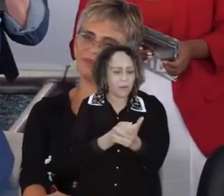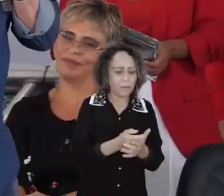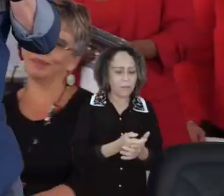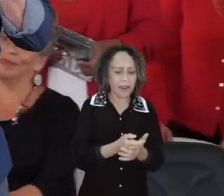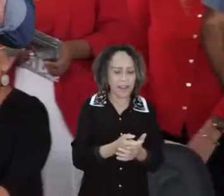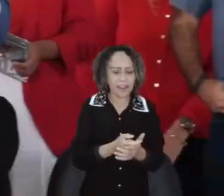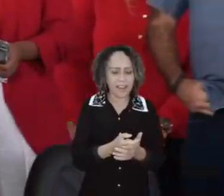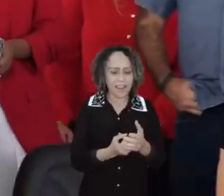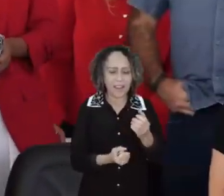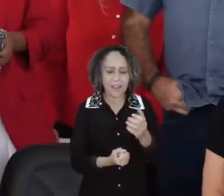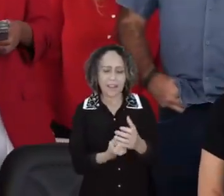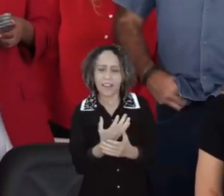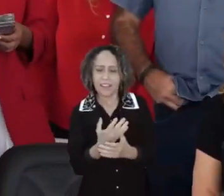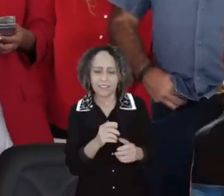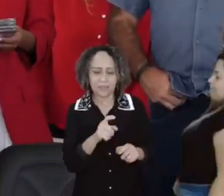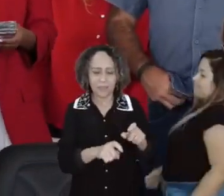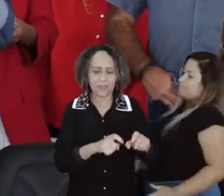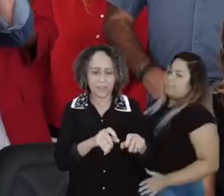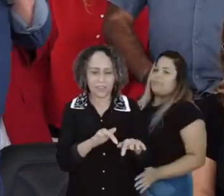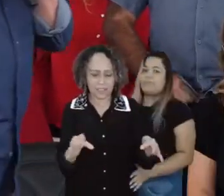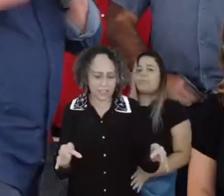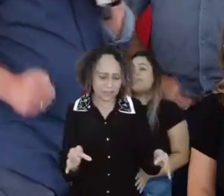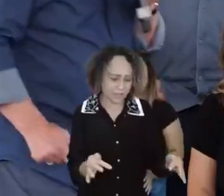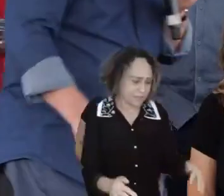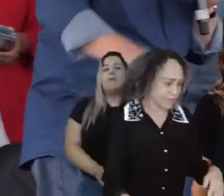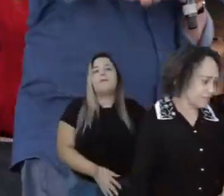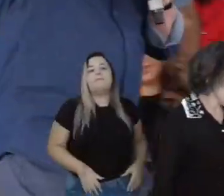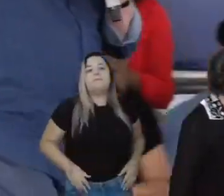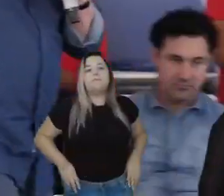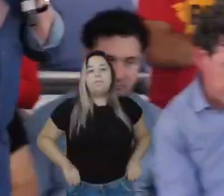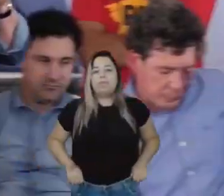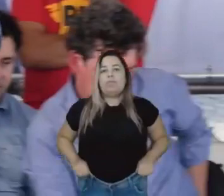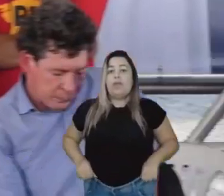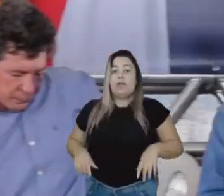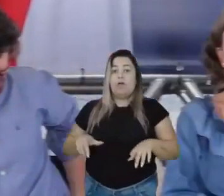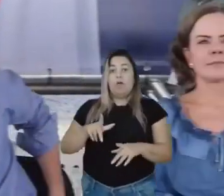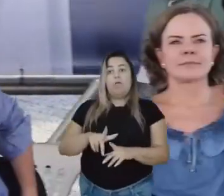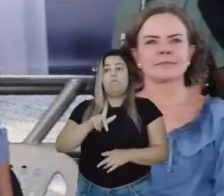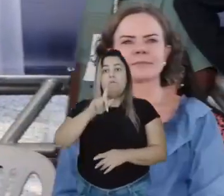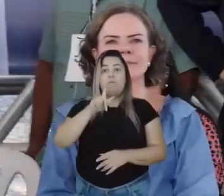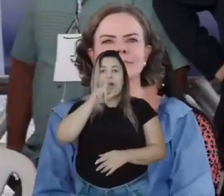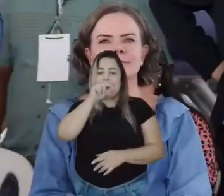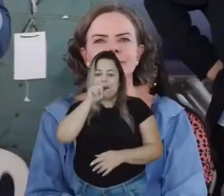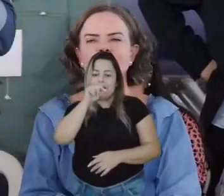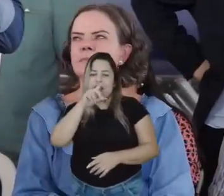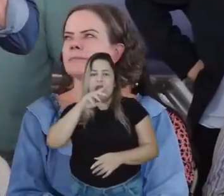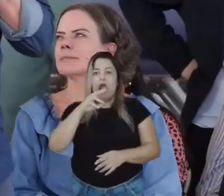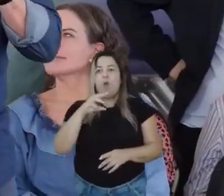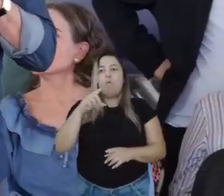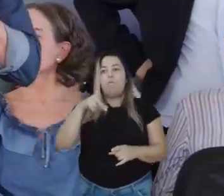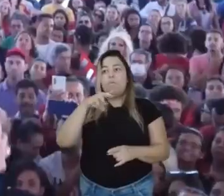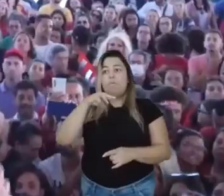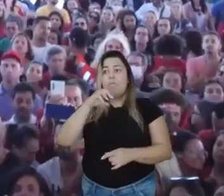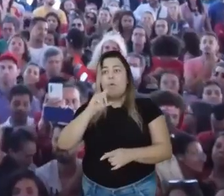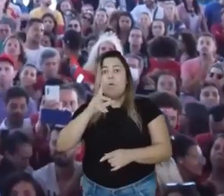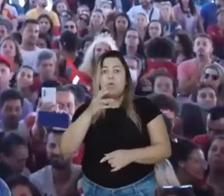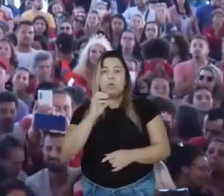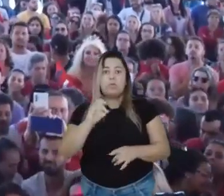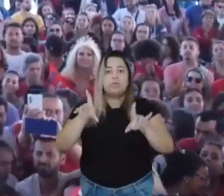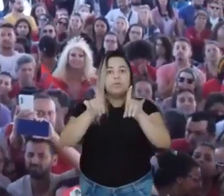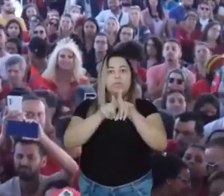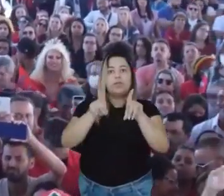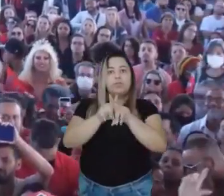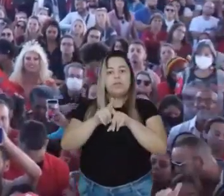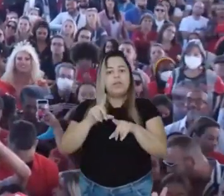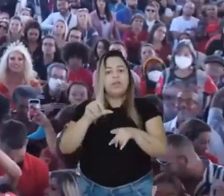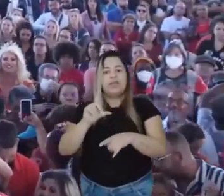tranquila, uma galinha ao molho pardo, uma galinha com quiabo, ele vai ter que comprar do pequeno produtor. Por isso é que nós